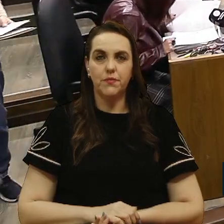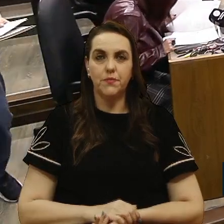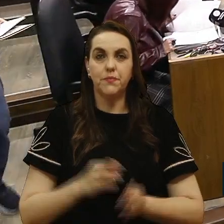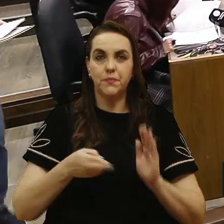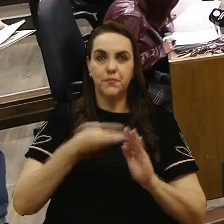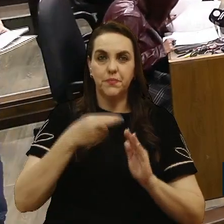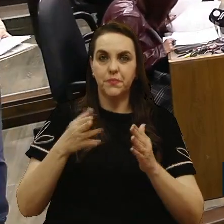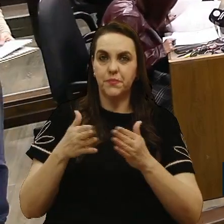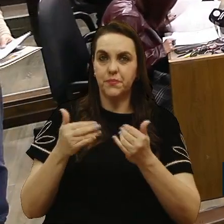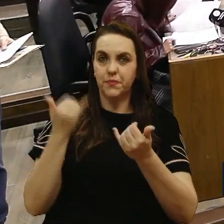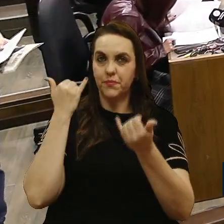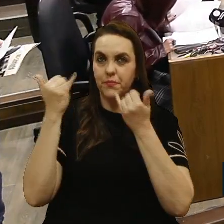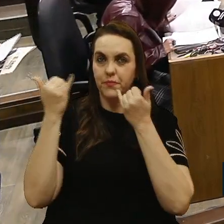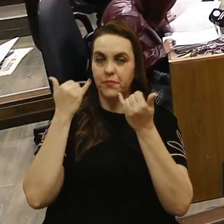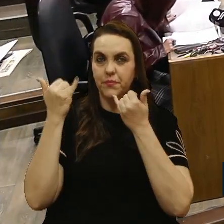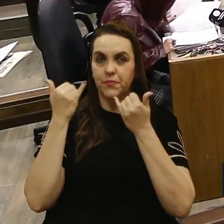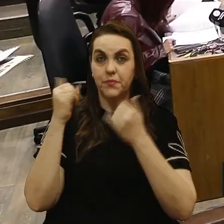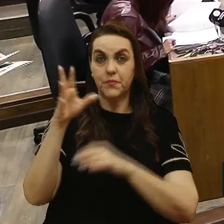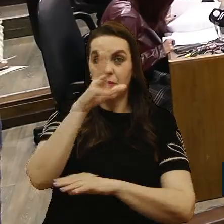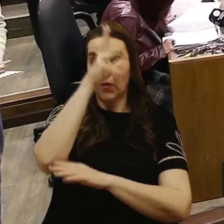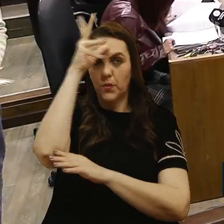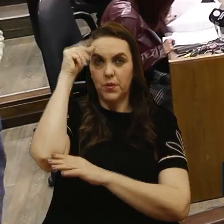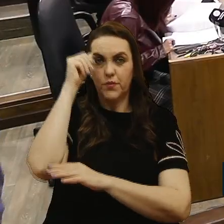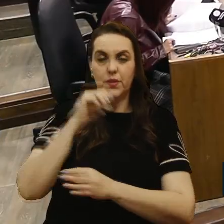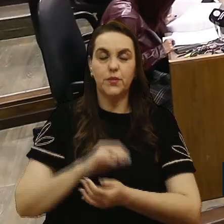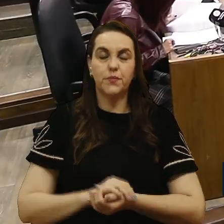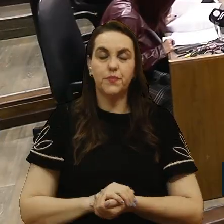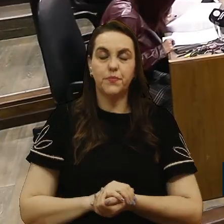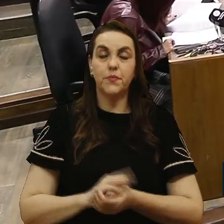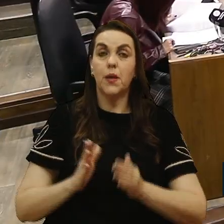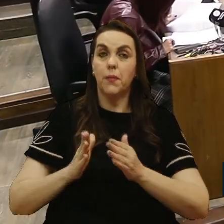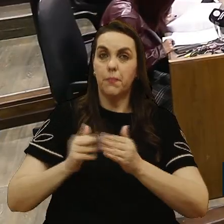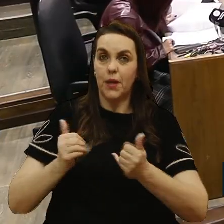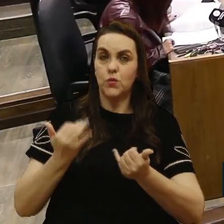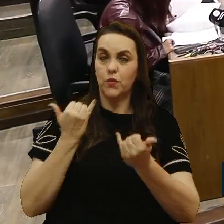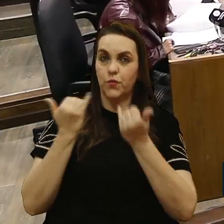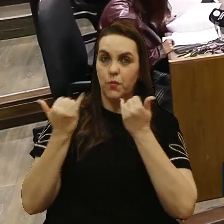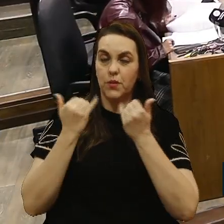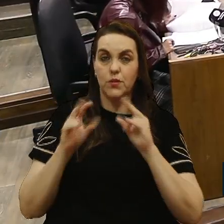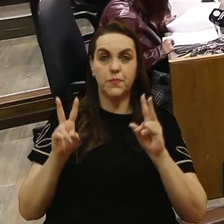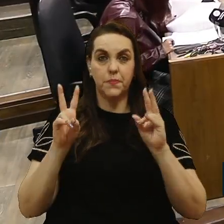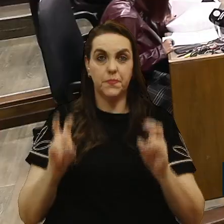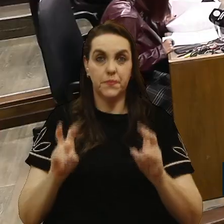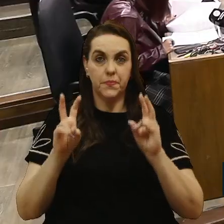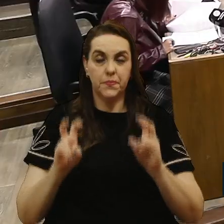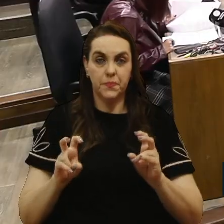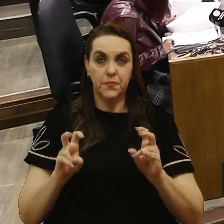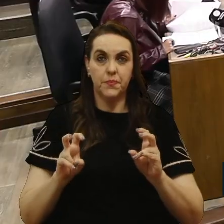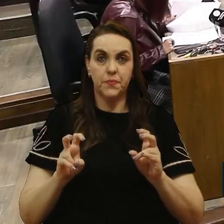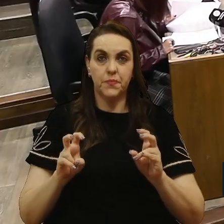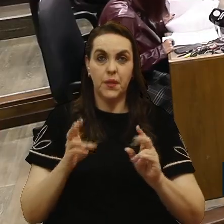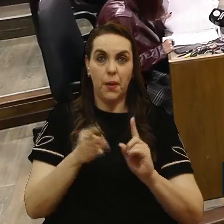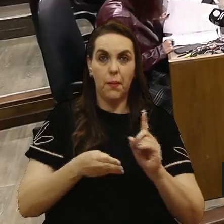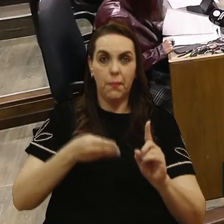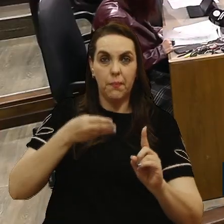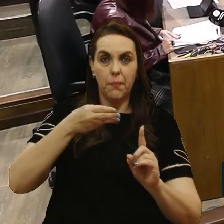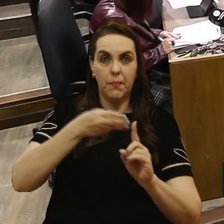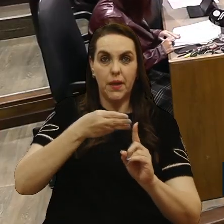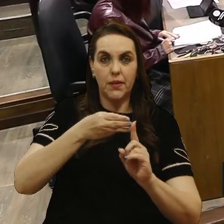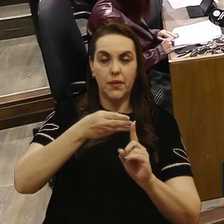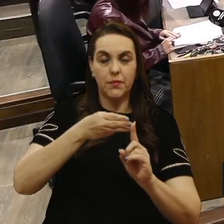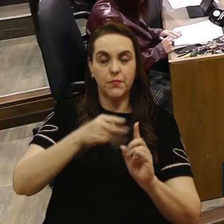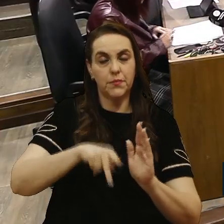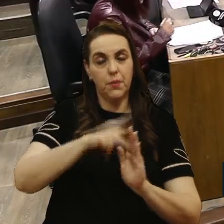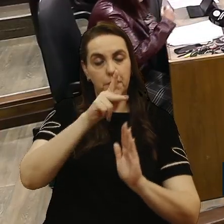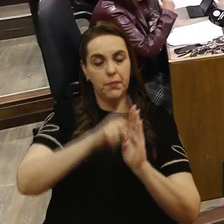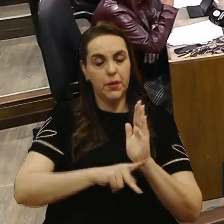Requerimento de pedido de informações ao prefeito. Solicita informações acerca da execução das metas previstas no Plano